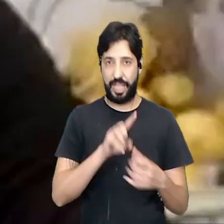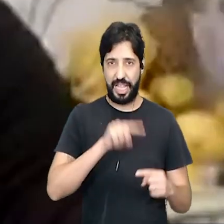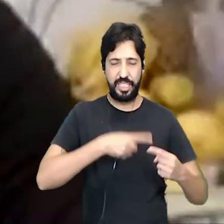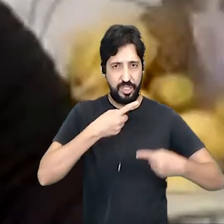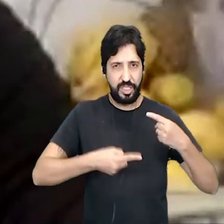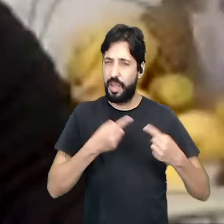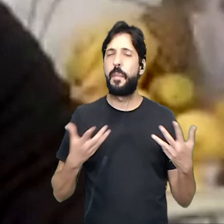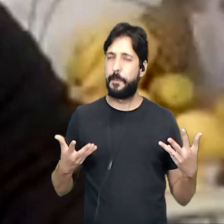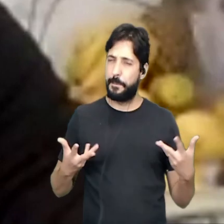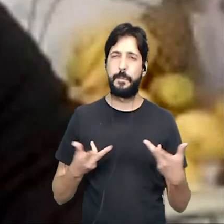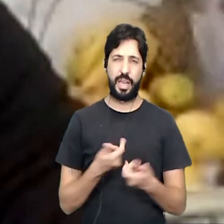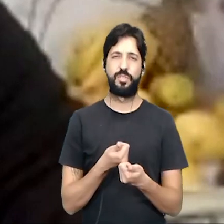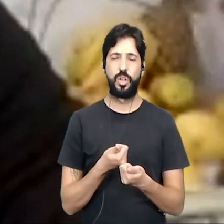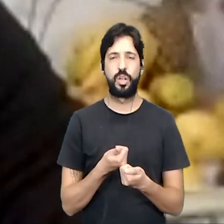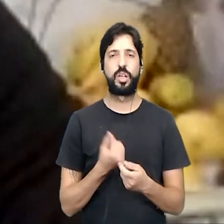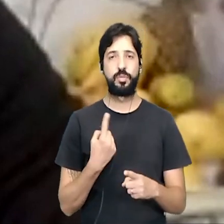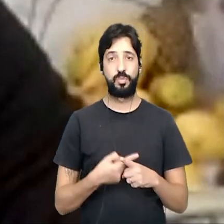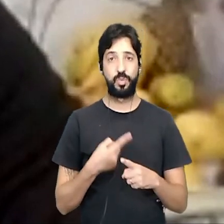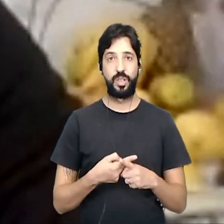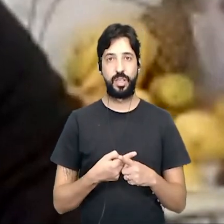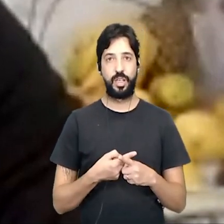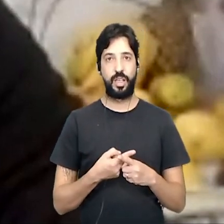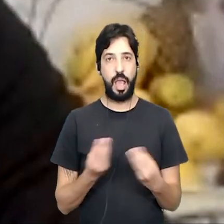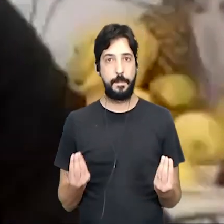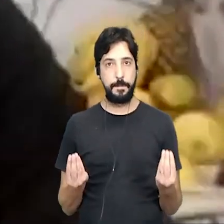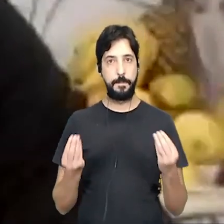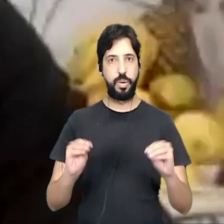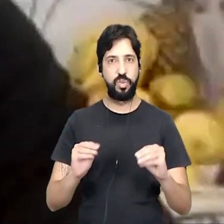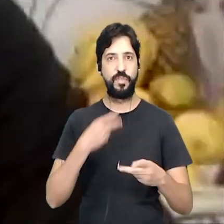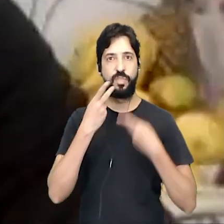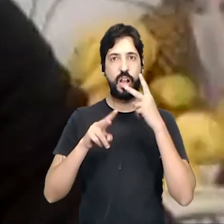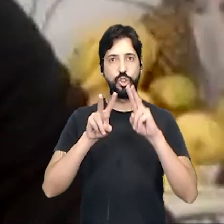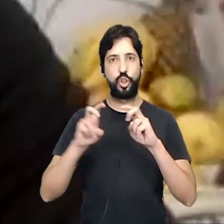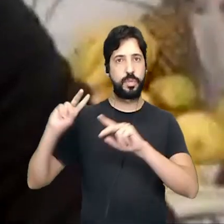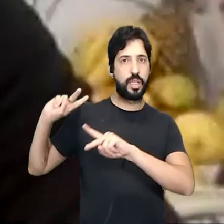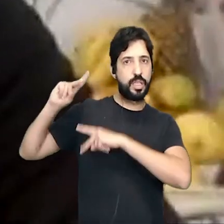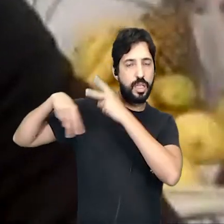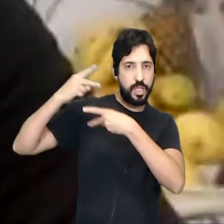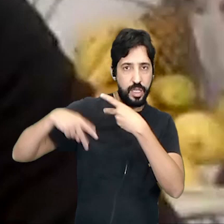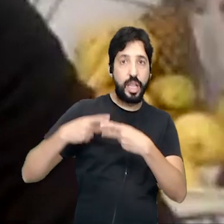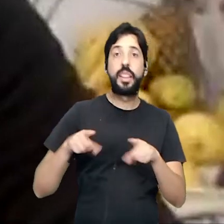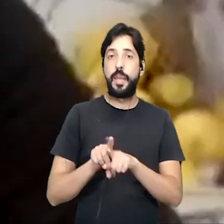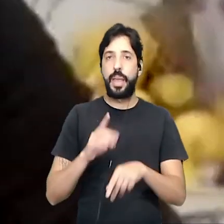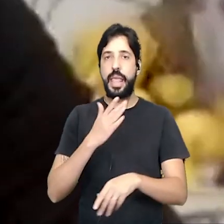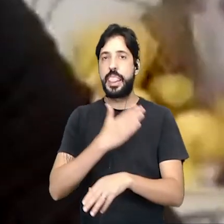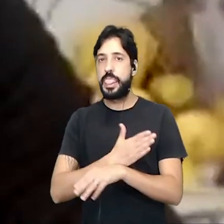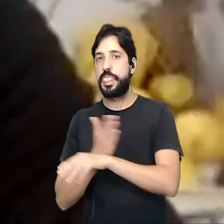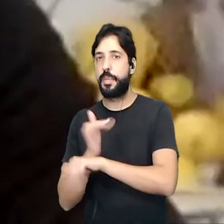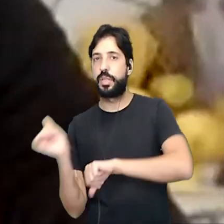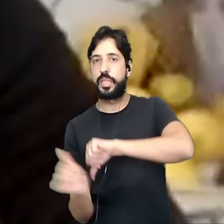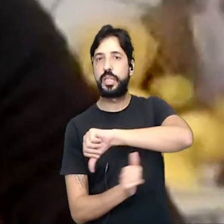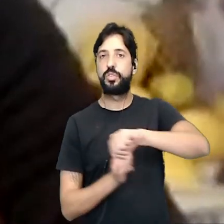dizer, então eu acho que essa discussão para mim ela é maravilhosa porque ela justamente levanta essa ancestralidade, levanta num tempo